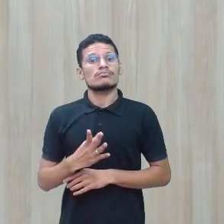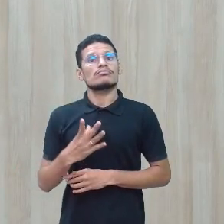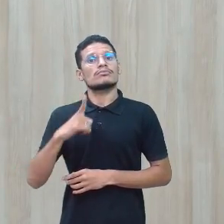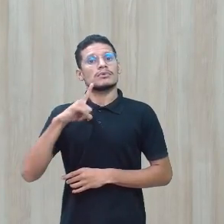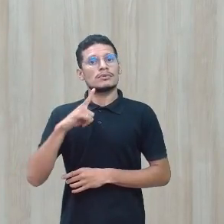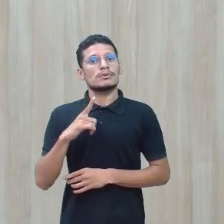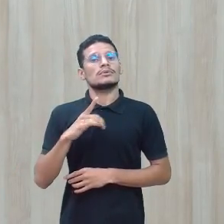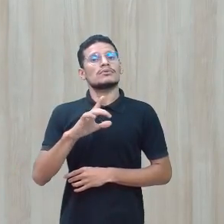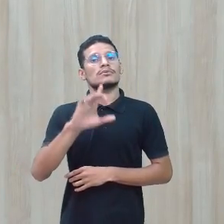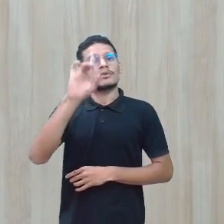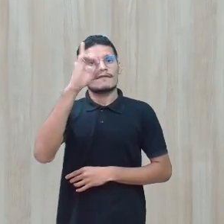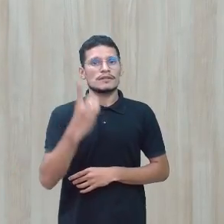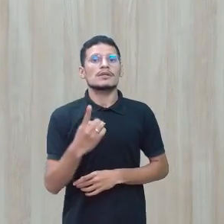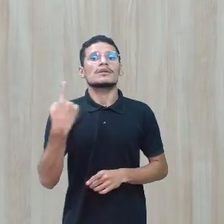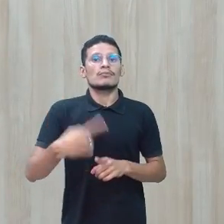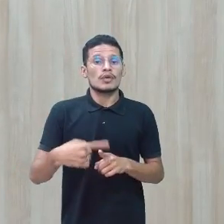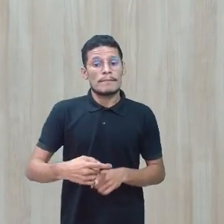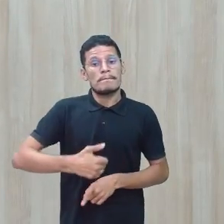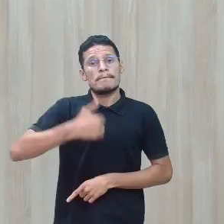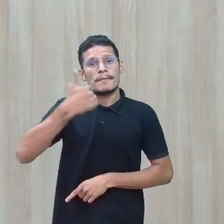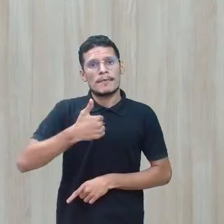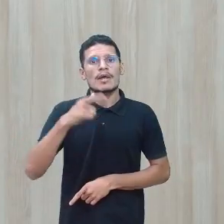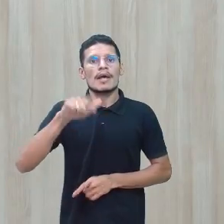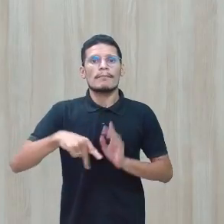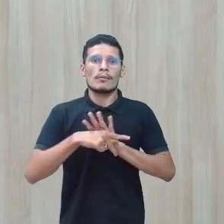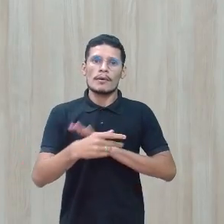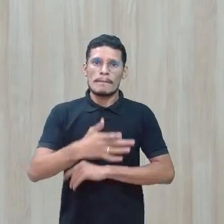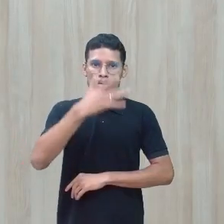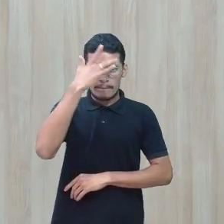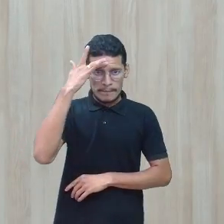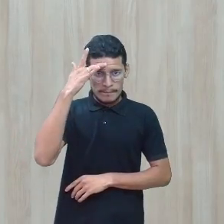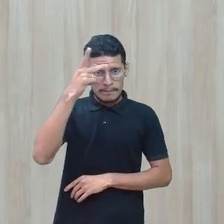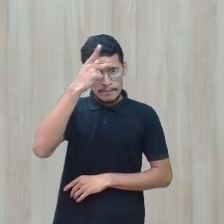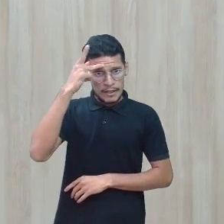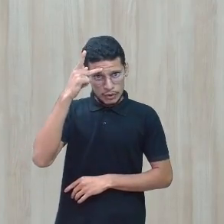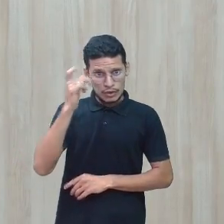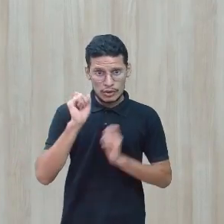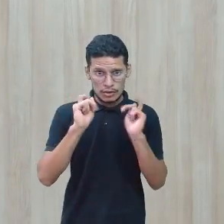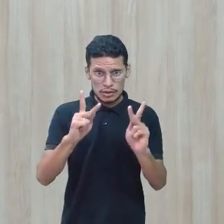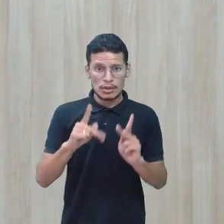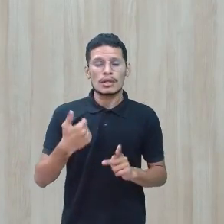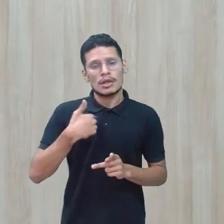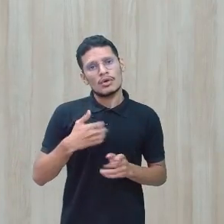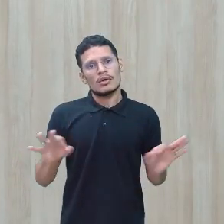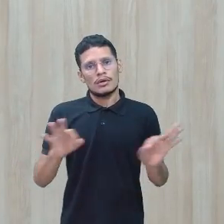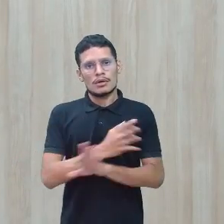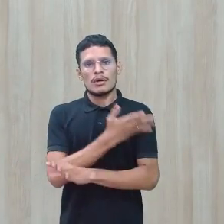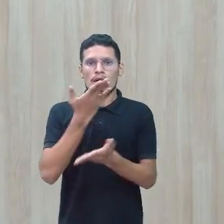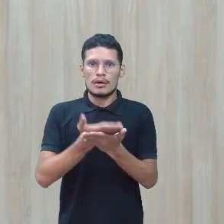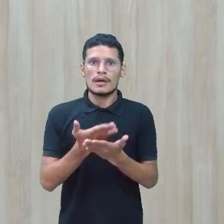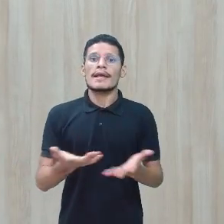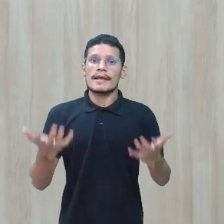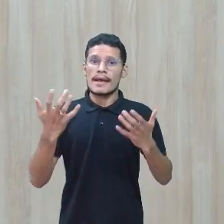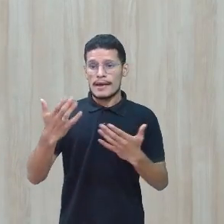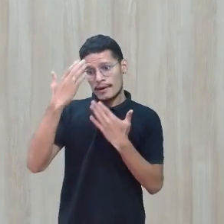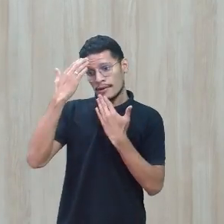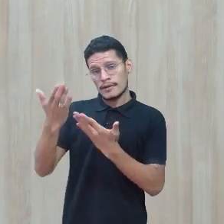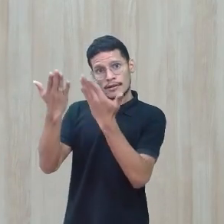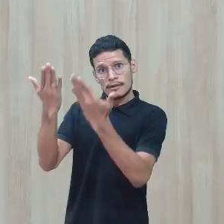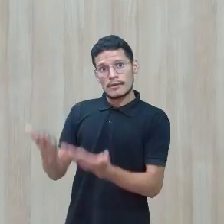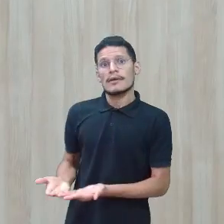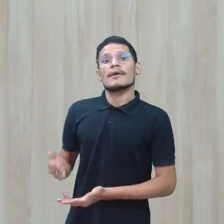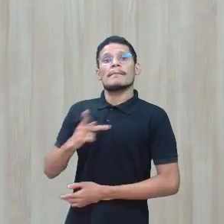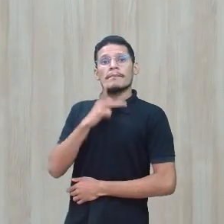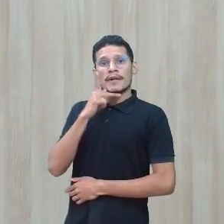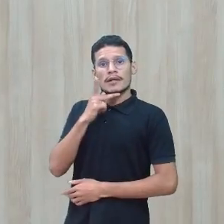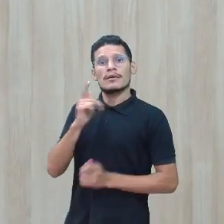de tudo vem a pessoa, beleza? Bom, eu vou ficando por aqui, né? Queria agradecer a Plínio por deixar essa aula